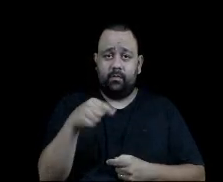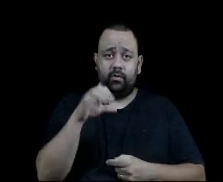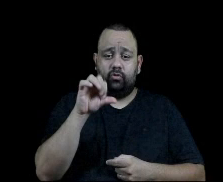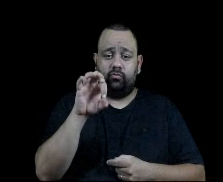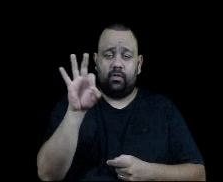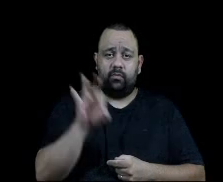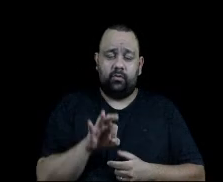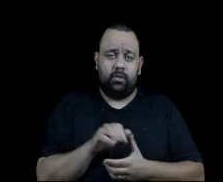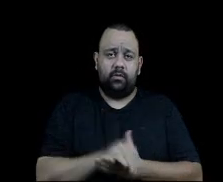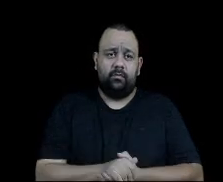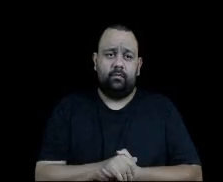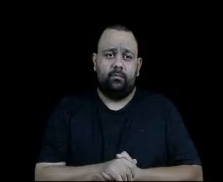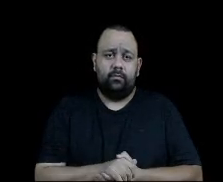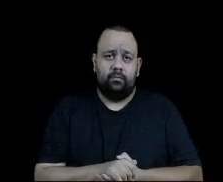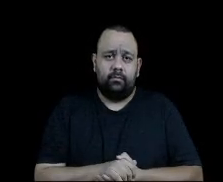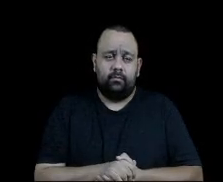de